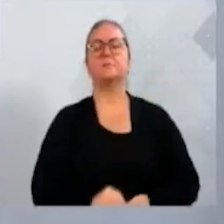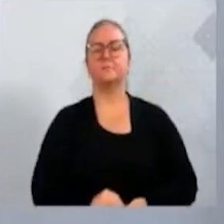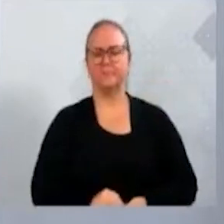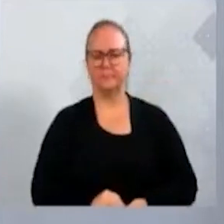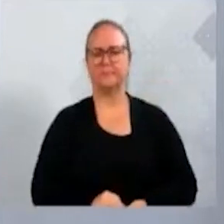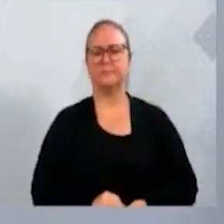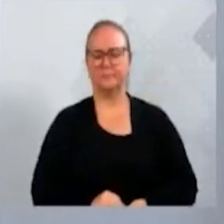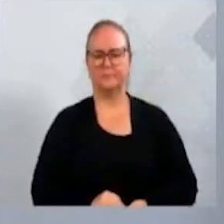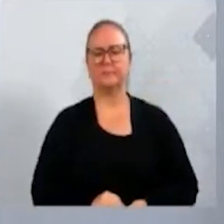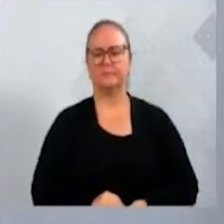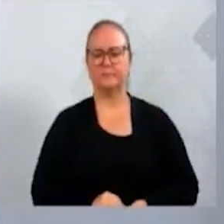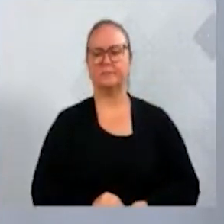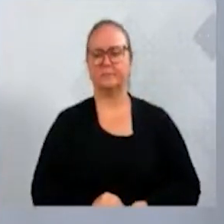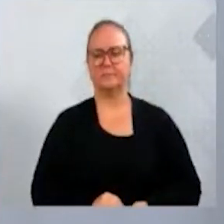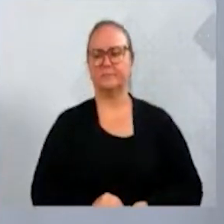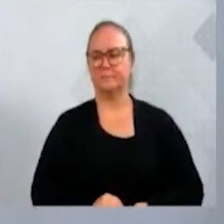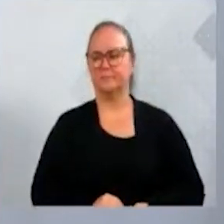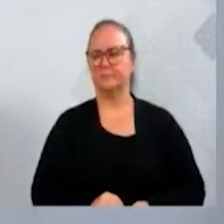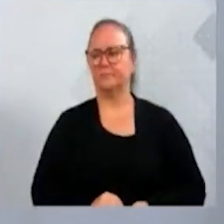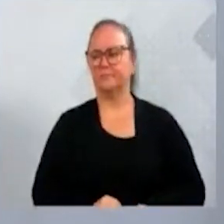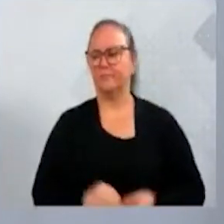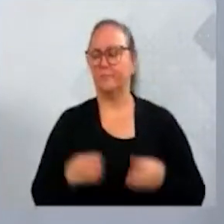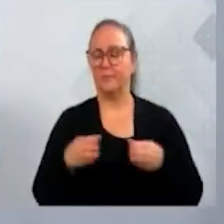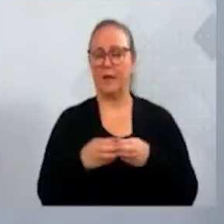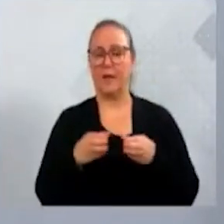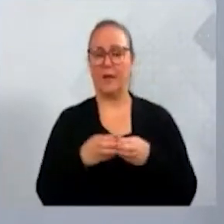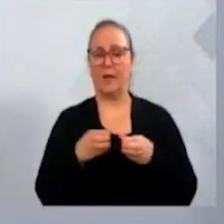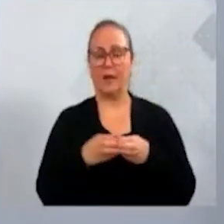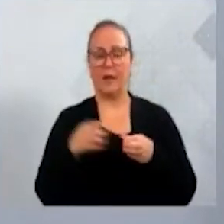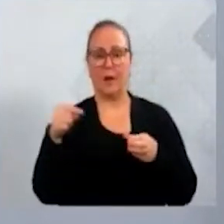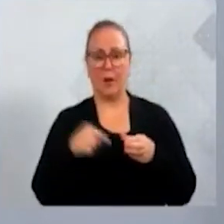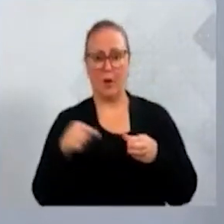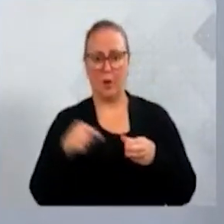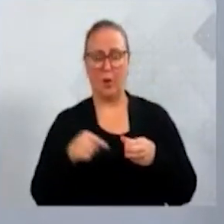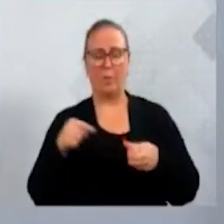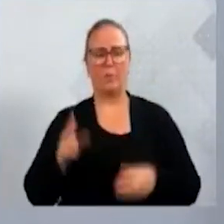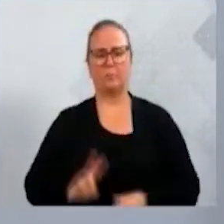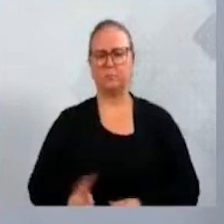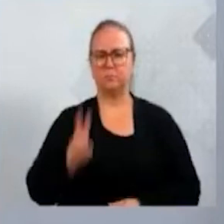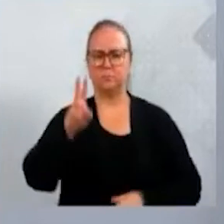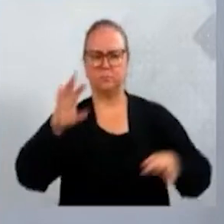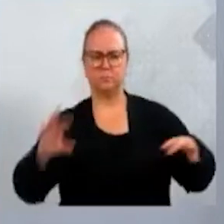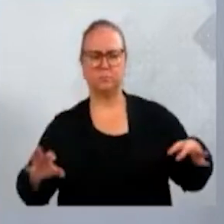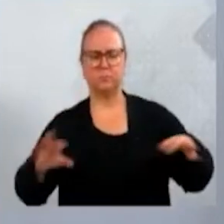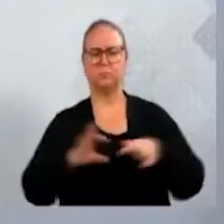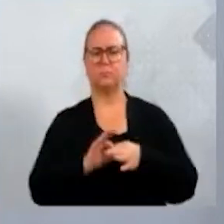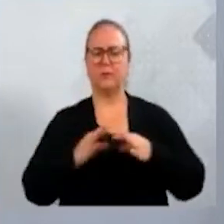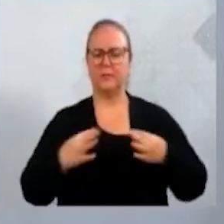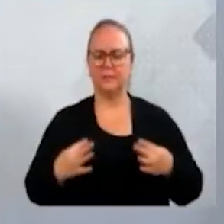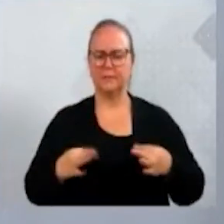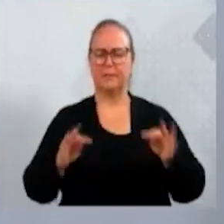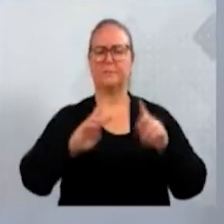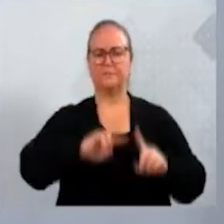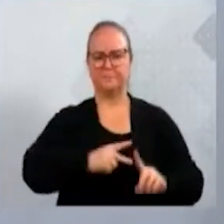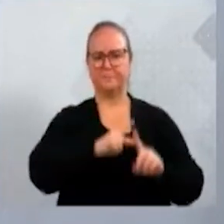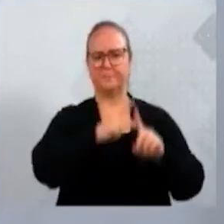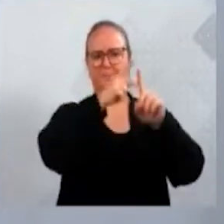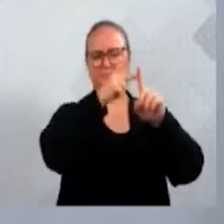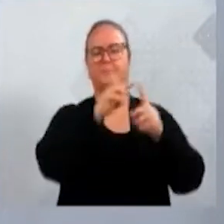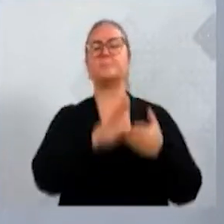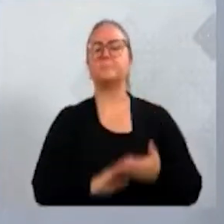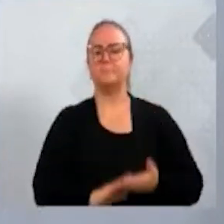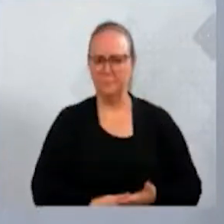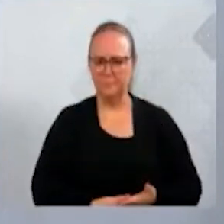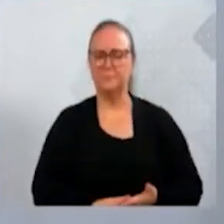publicação essa equipe valorosa aliada a investimentos em tecnologia e inovação são os motivos que